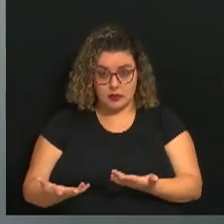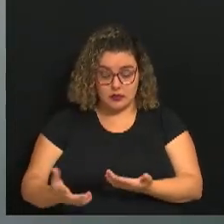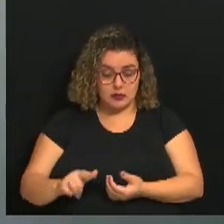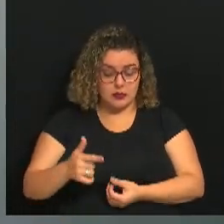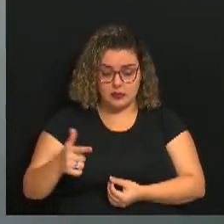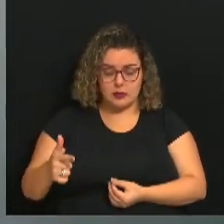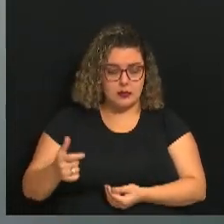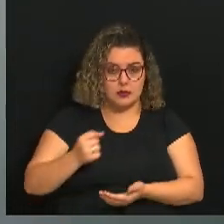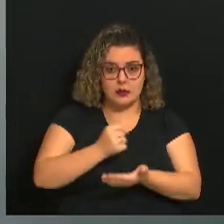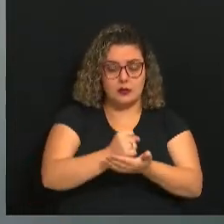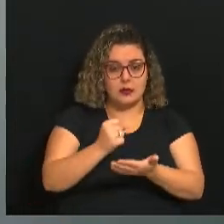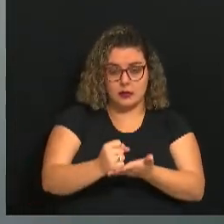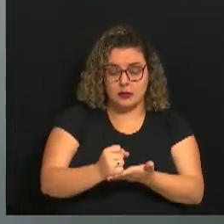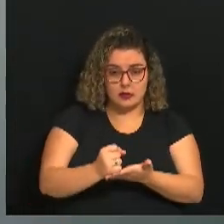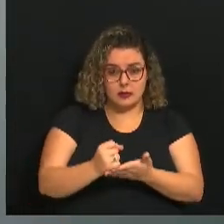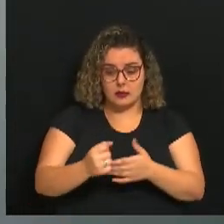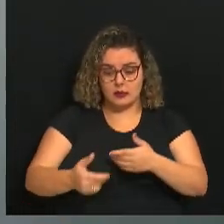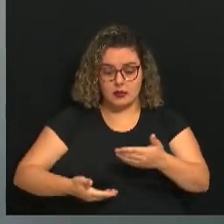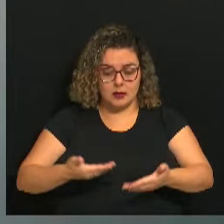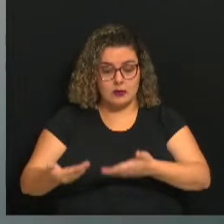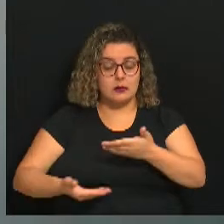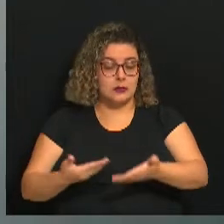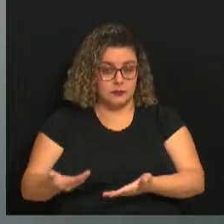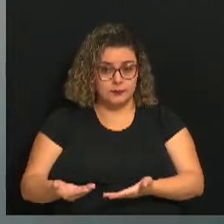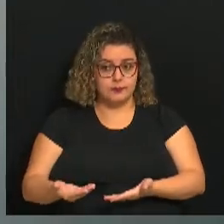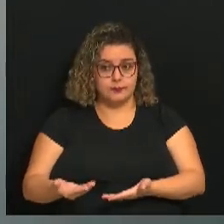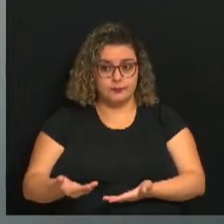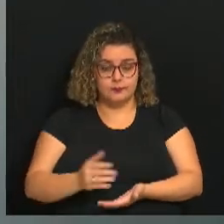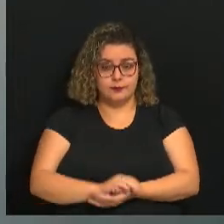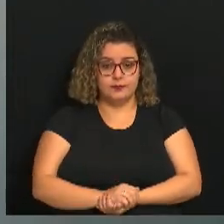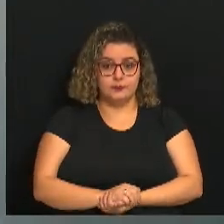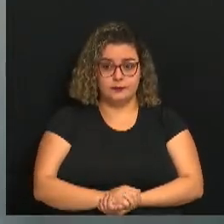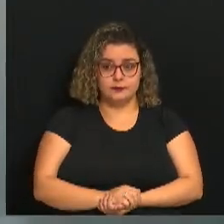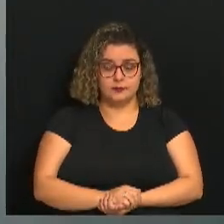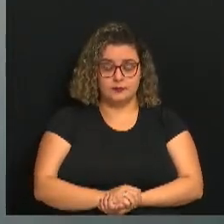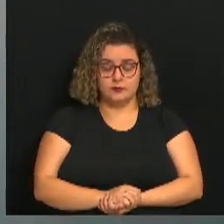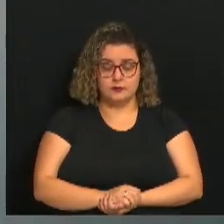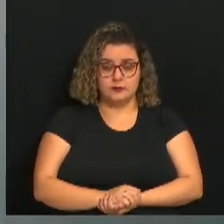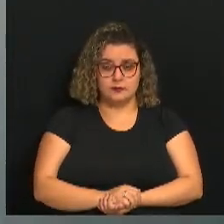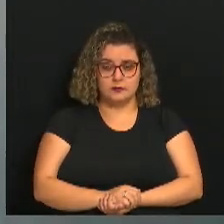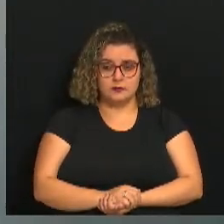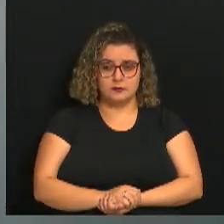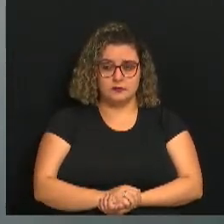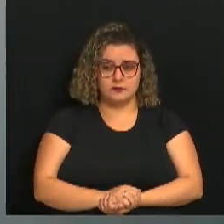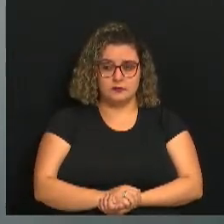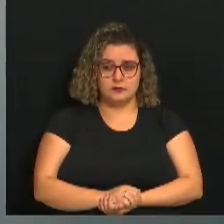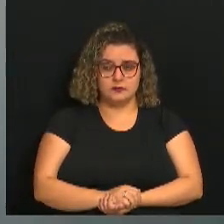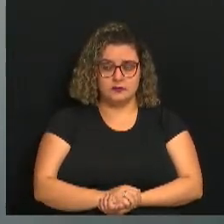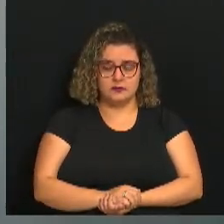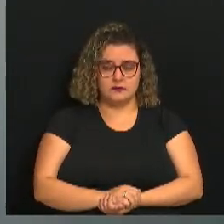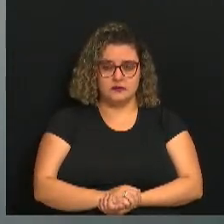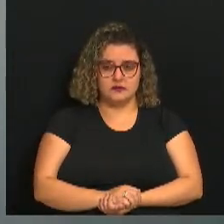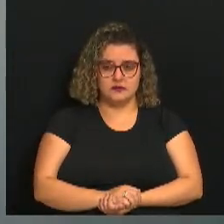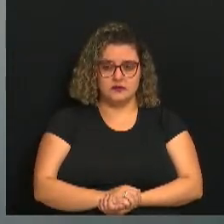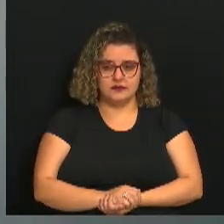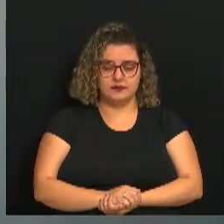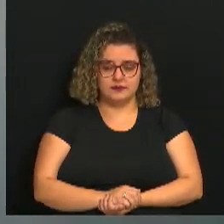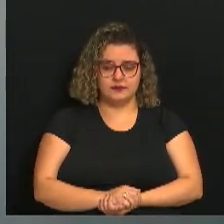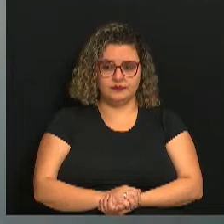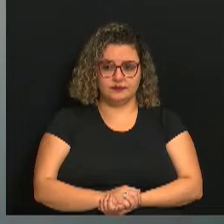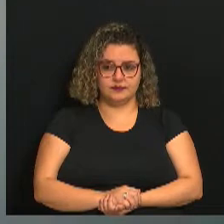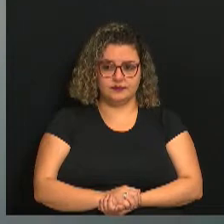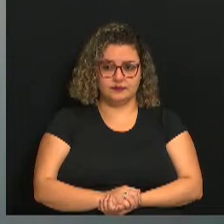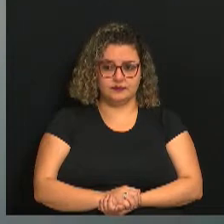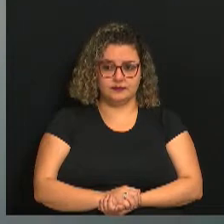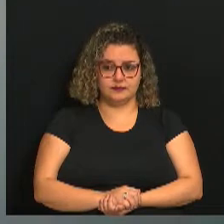gente contrata um serviço, a gente não tem muita condição de, como é que eu digo, a gente não tem muita condição